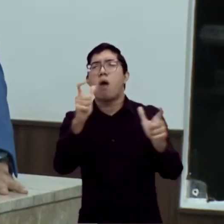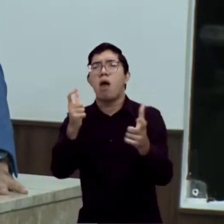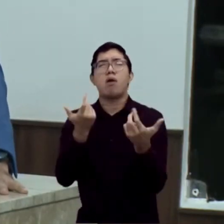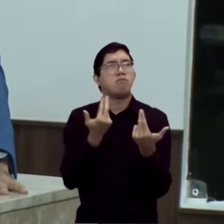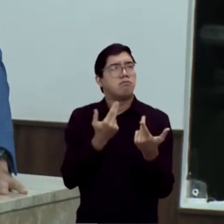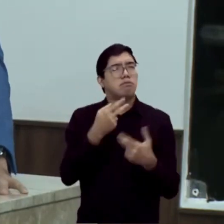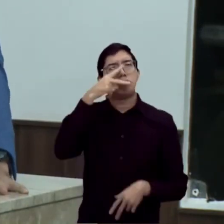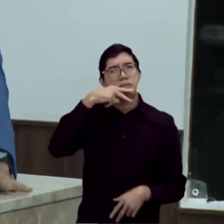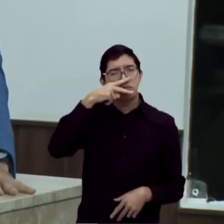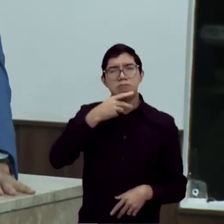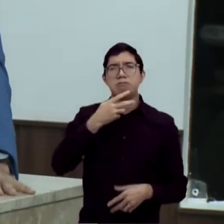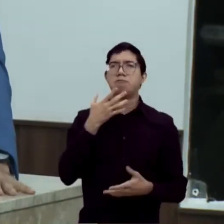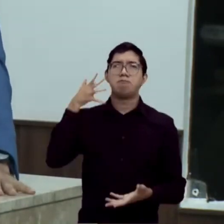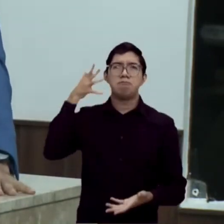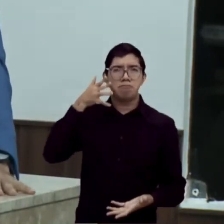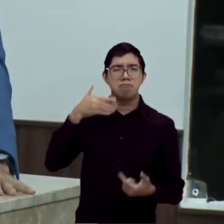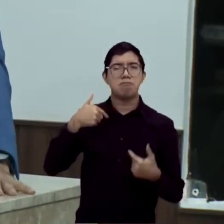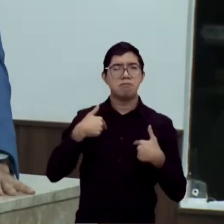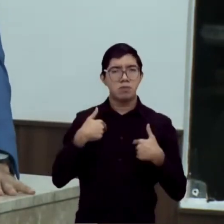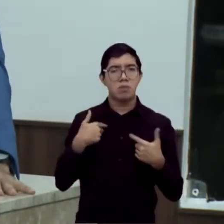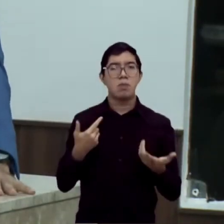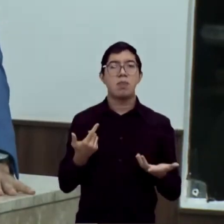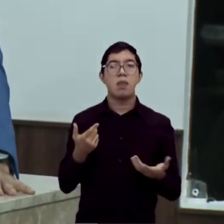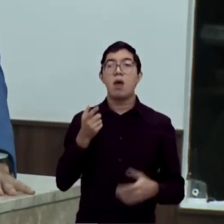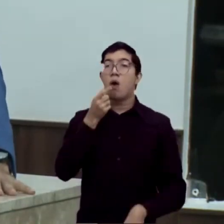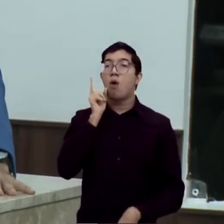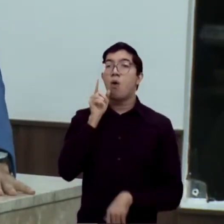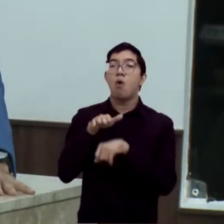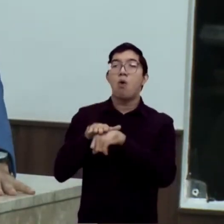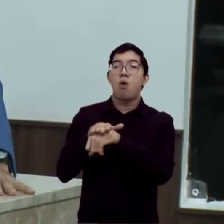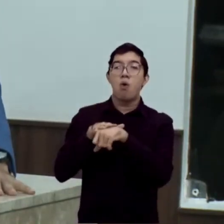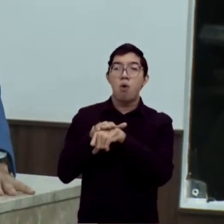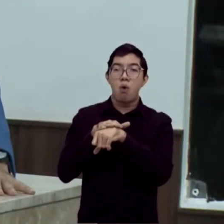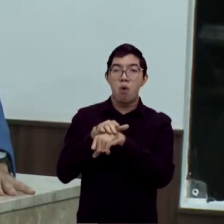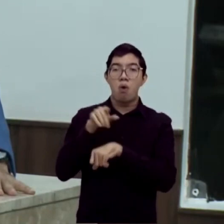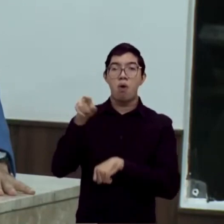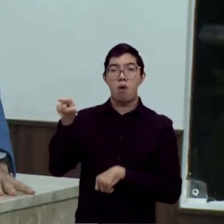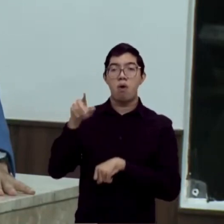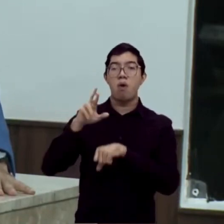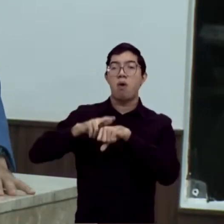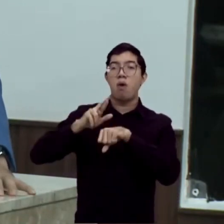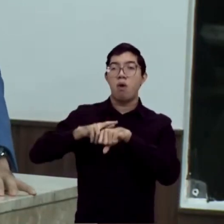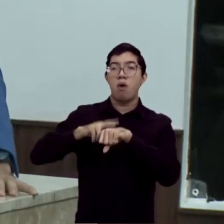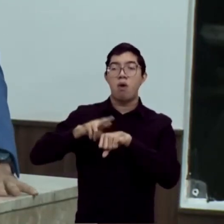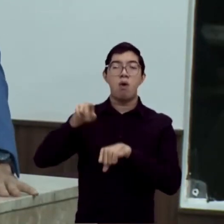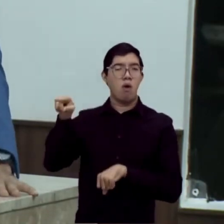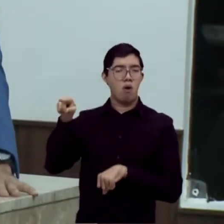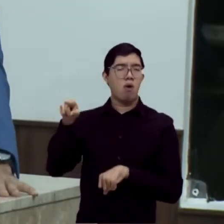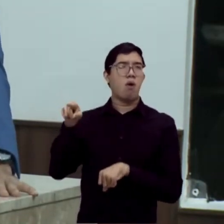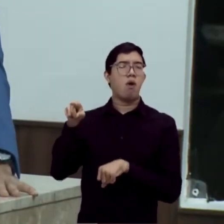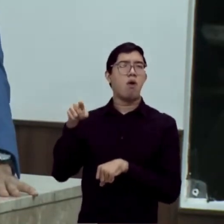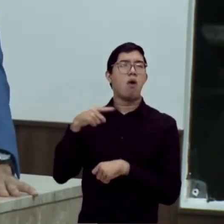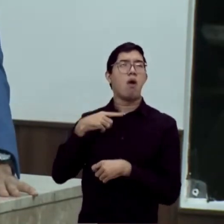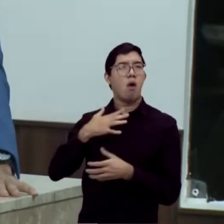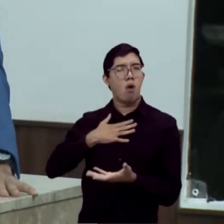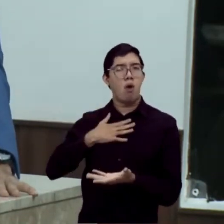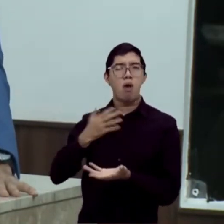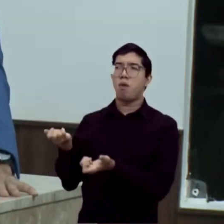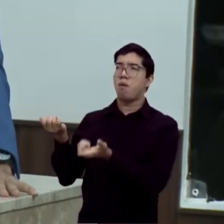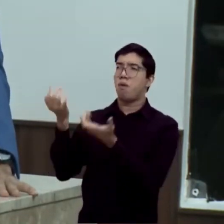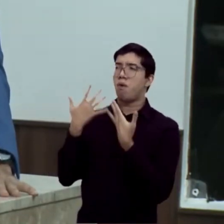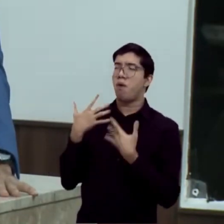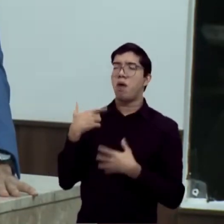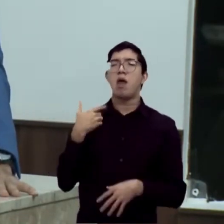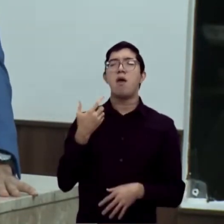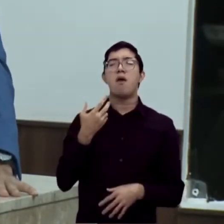mim é um grande líder meu, e a coisa que eu mais gostei de ouvir do Roberto é: Michel, em 6 anos que eu lhe conheço,